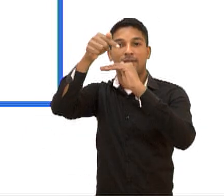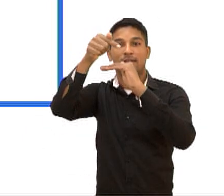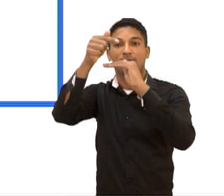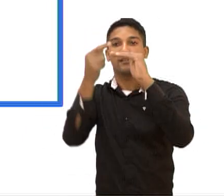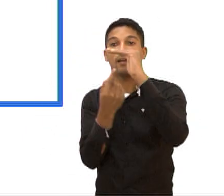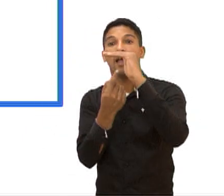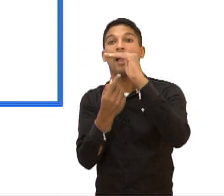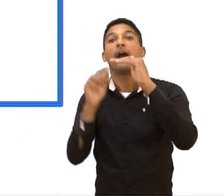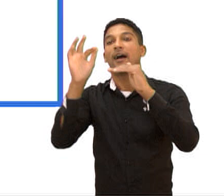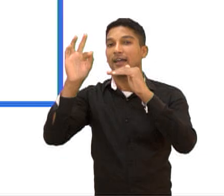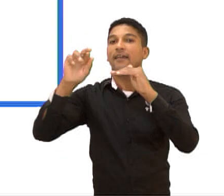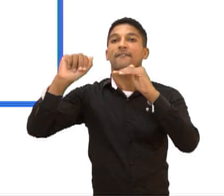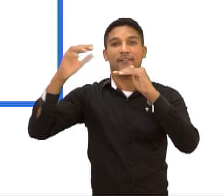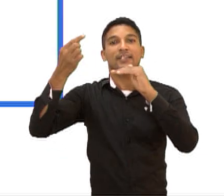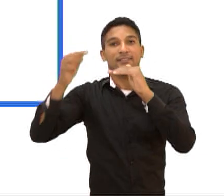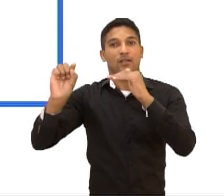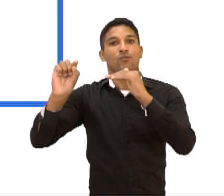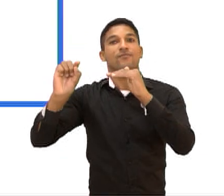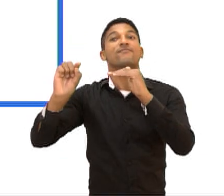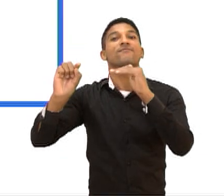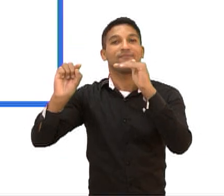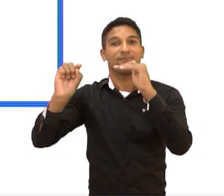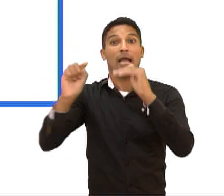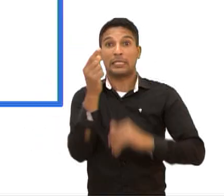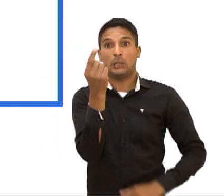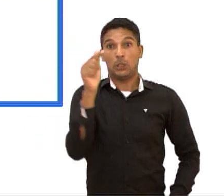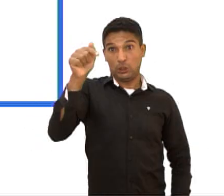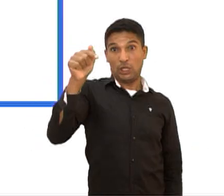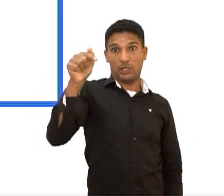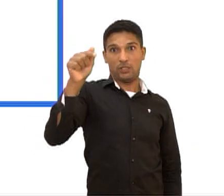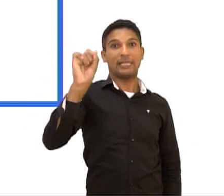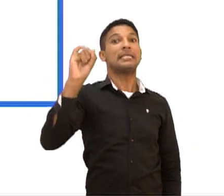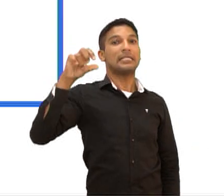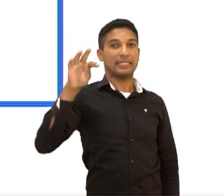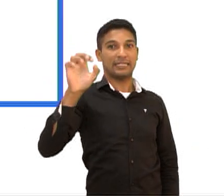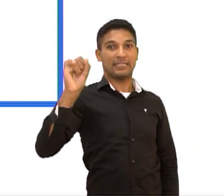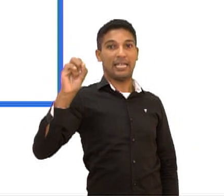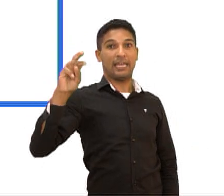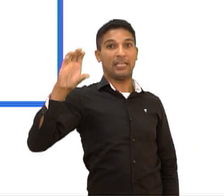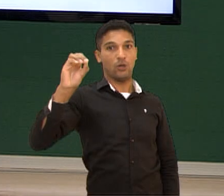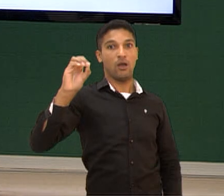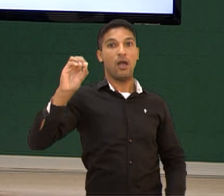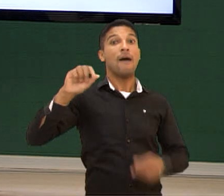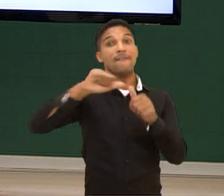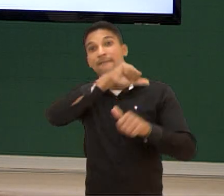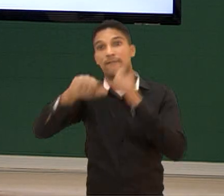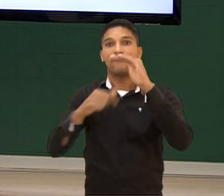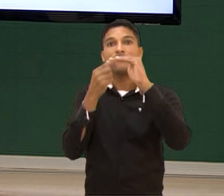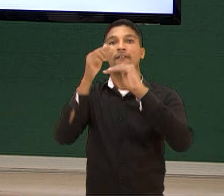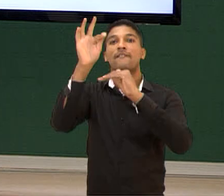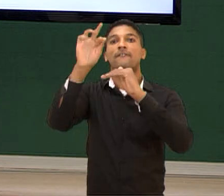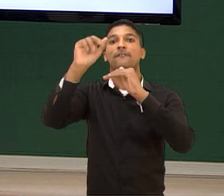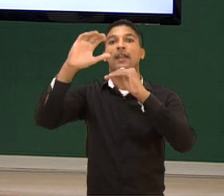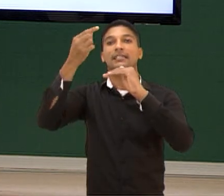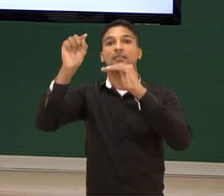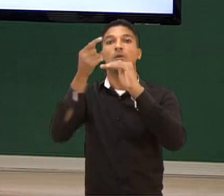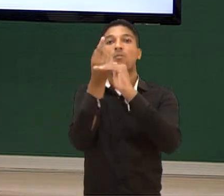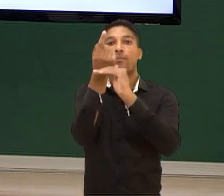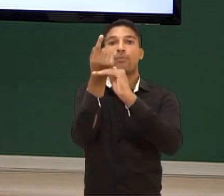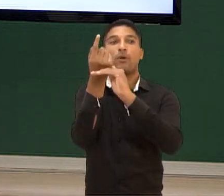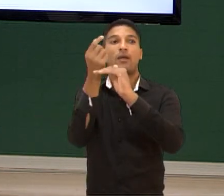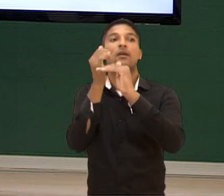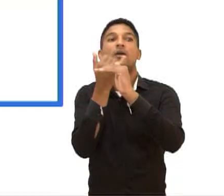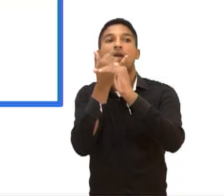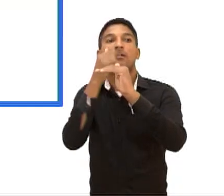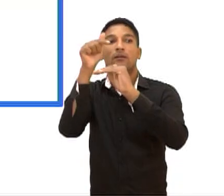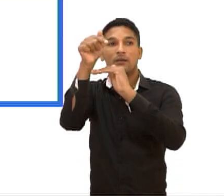no numerador e 1 no denominador, certo? Quando eu faço isso, a professora vai colocar aqui para vocês como que fica essa